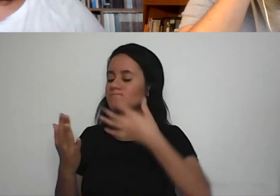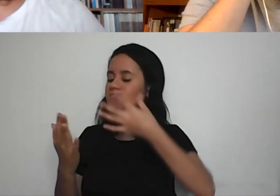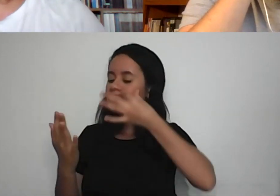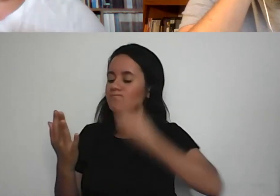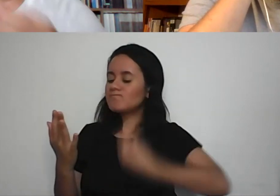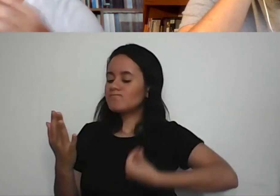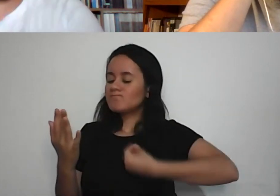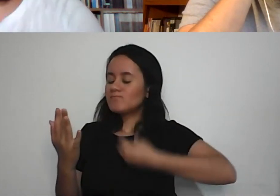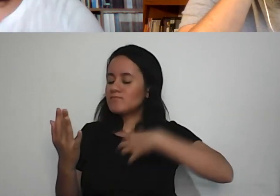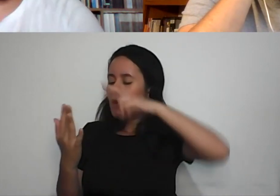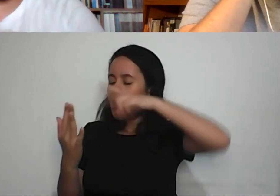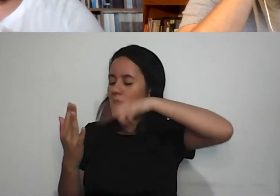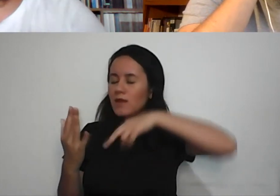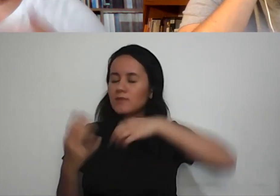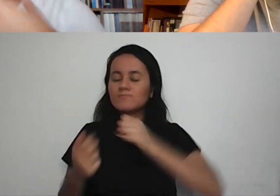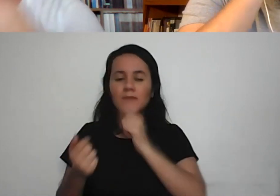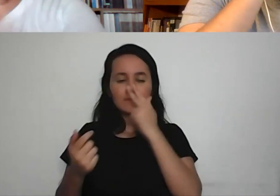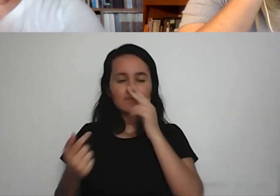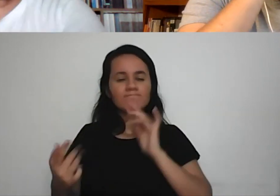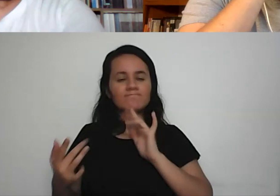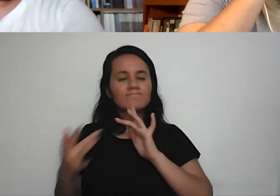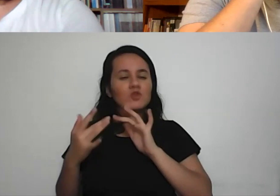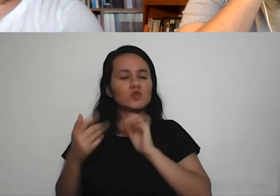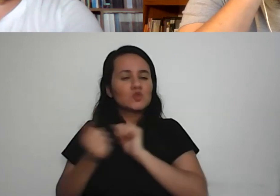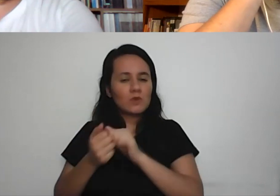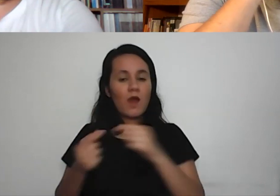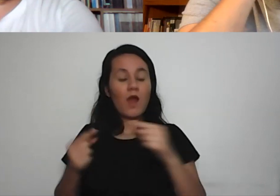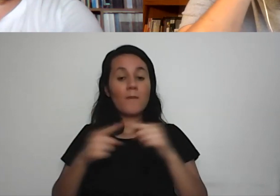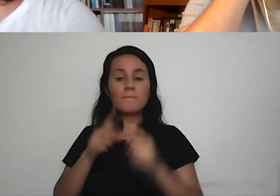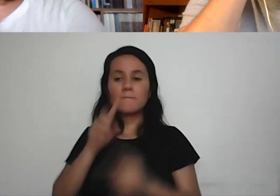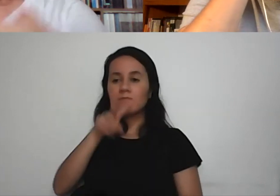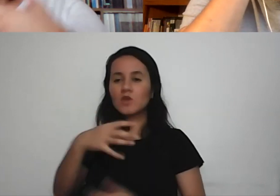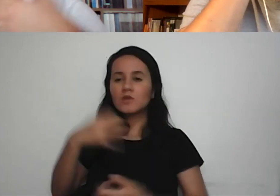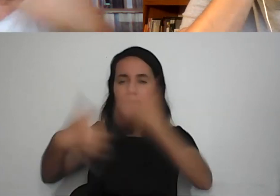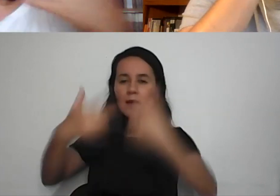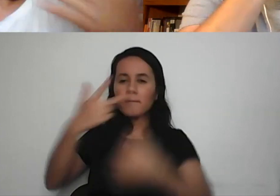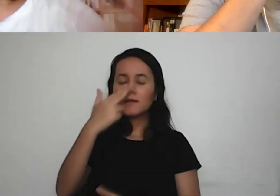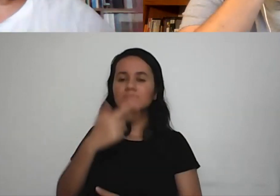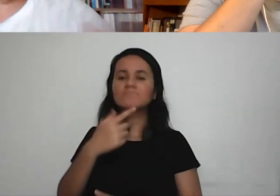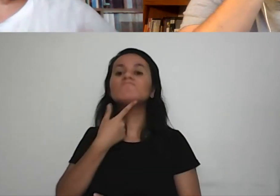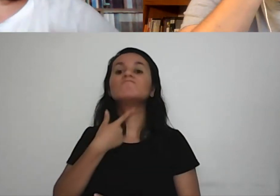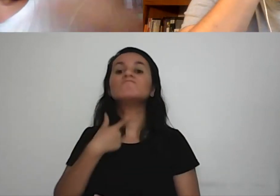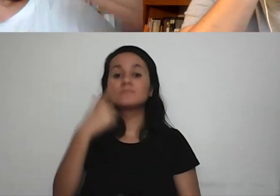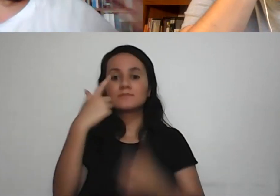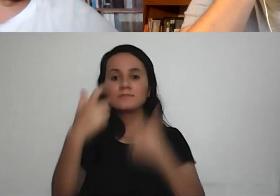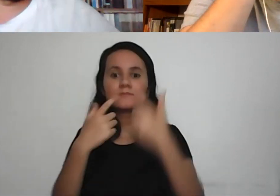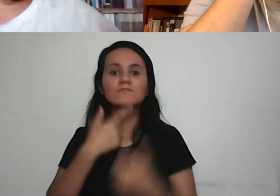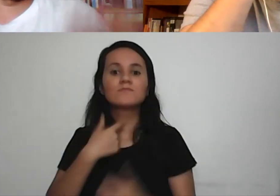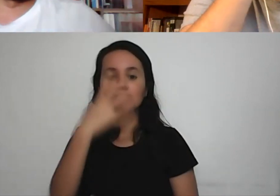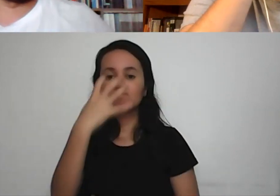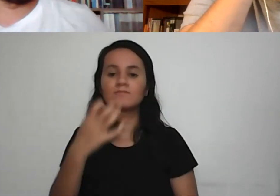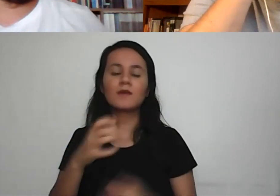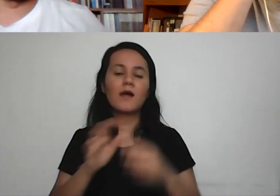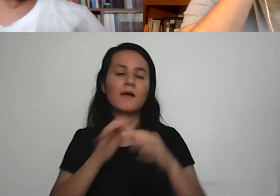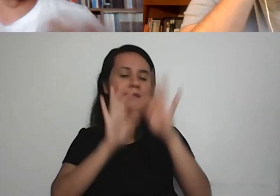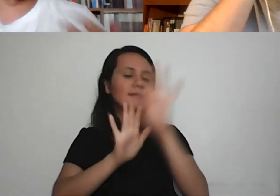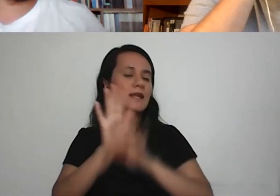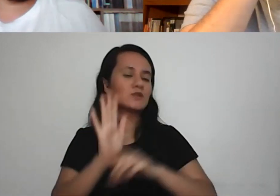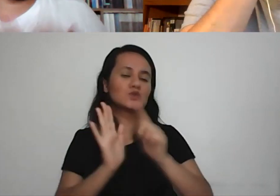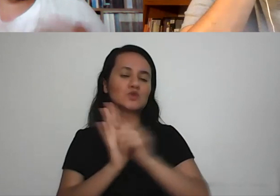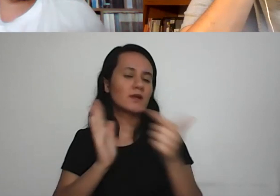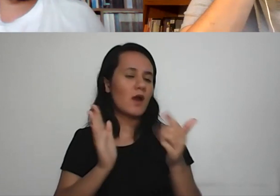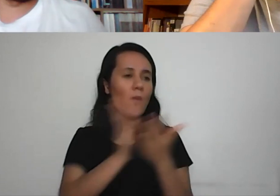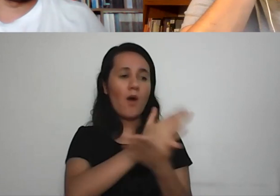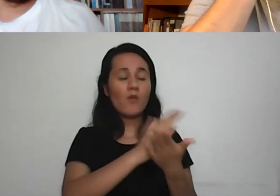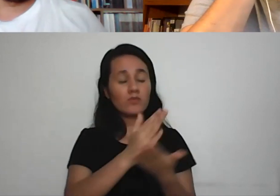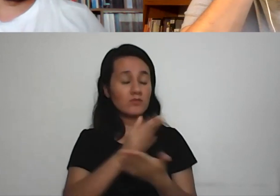livro, e eu acredito que aquilo acaba contagiando muito mais gente do que muitos textos, o texto de jornal, de não sei o que lá,